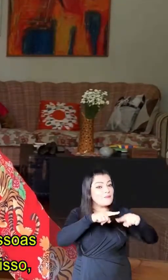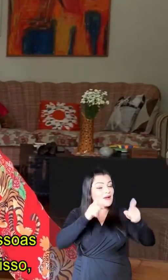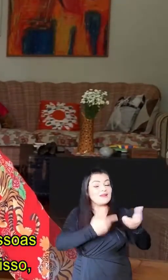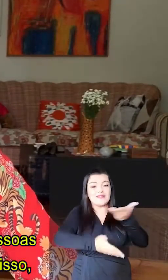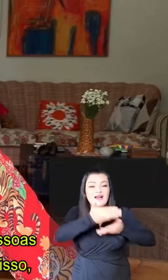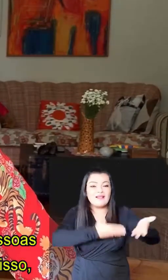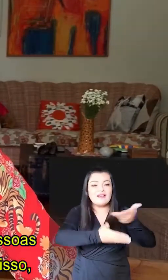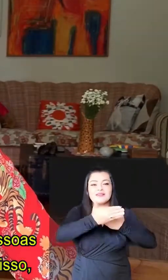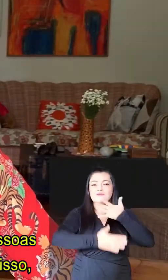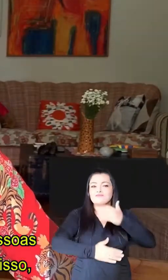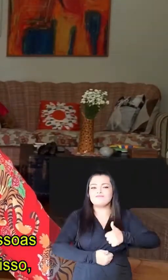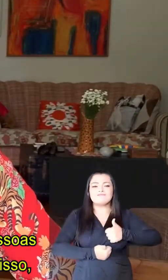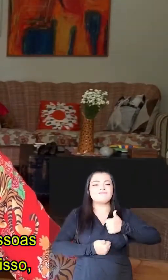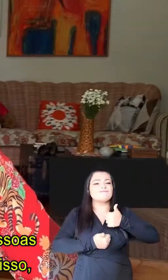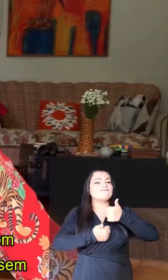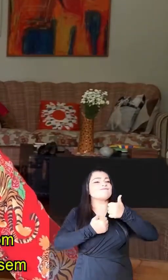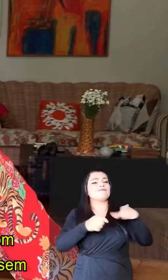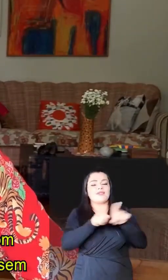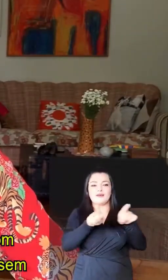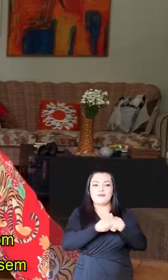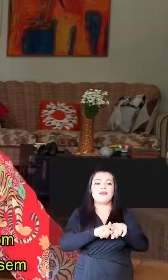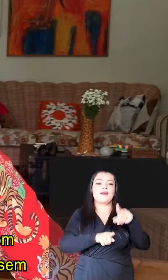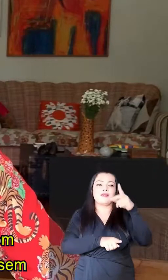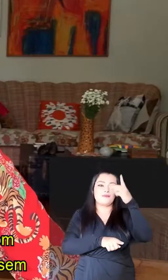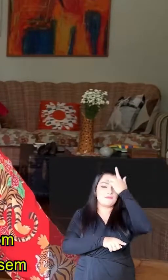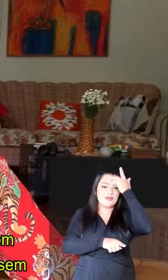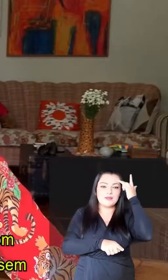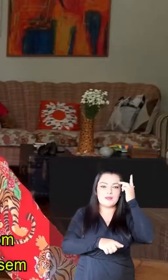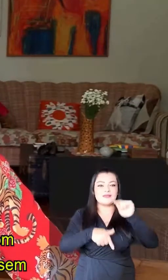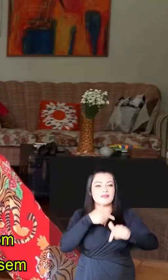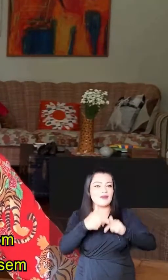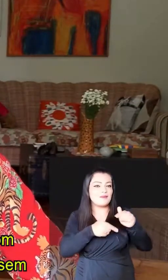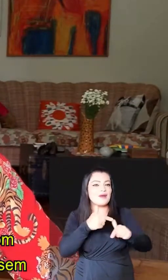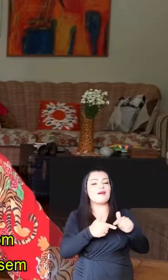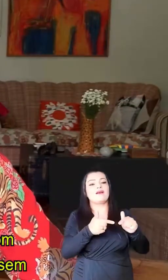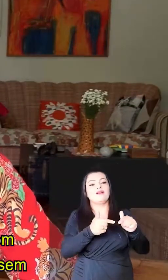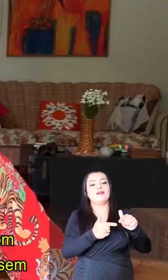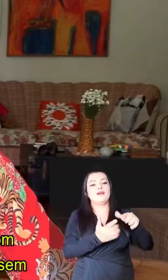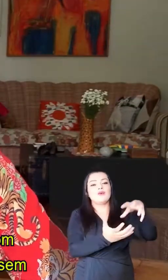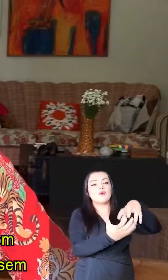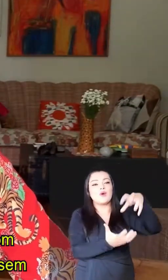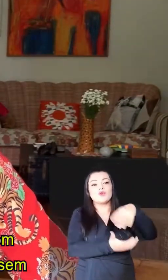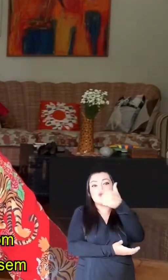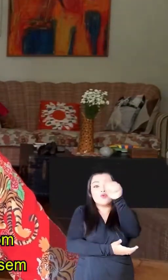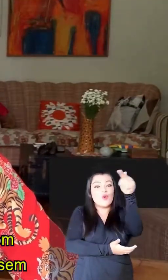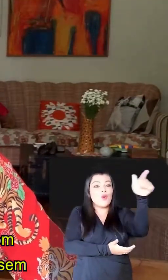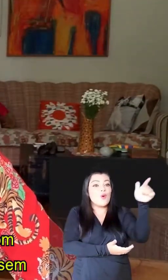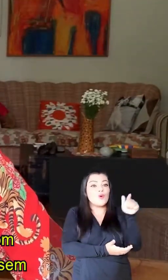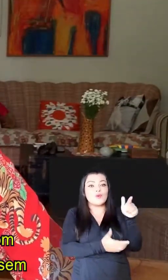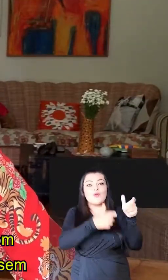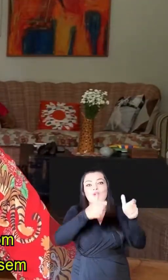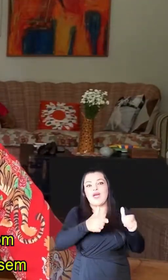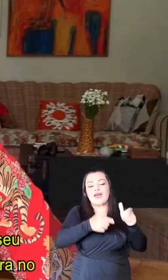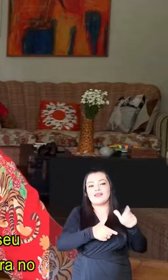conheciam o museu, mas a gente, além disso, a gente trabalhou, e continua trabalhando com idosos de outros lugares que